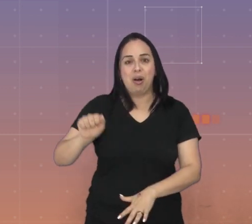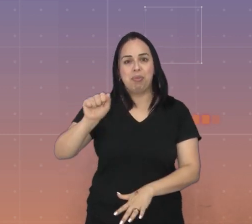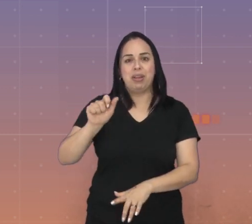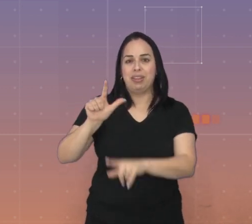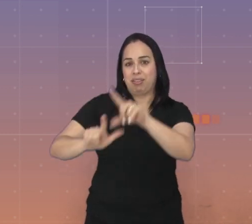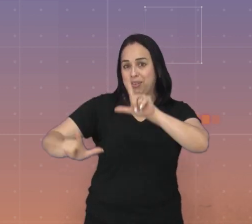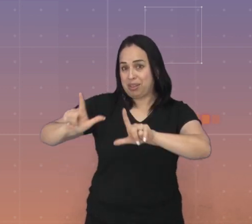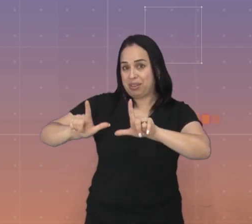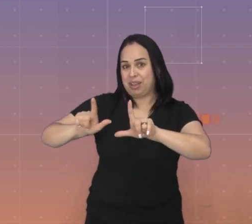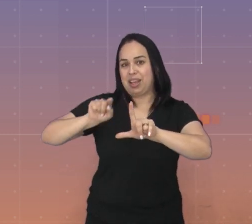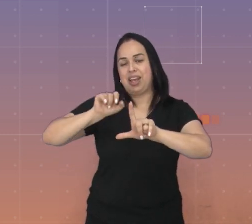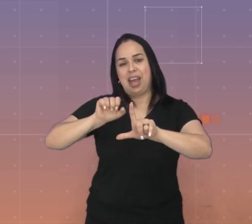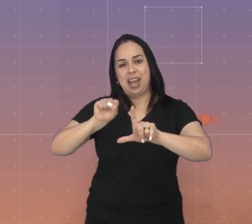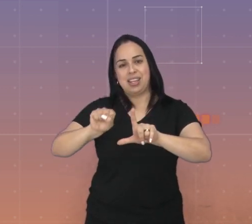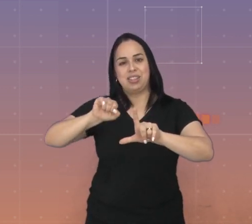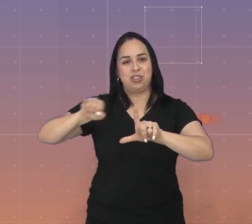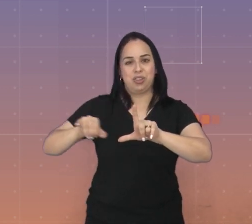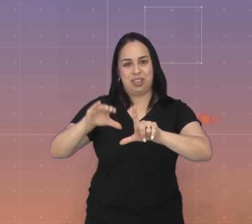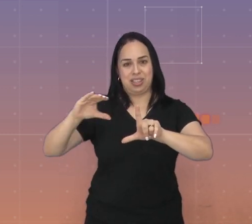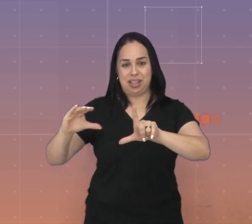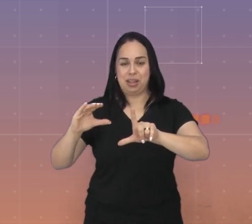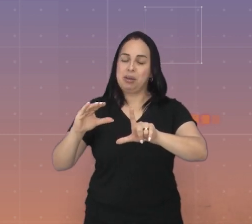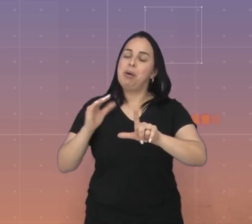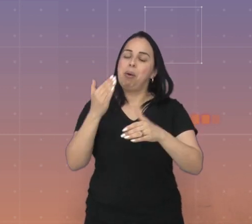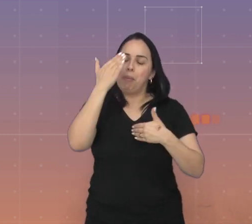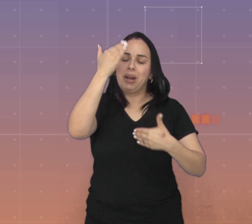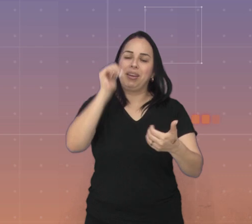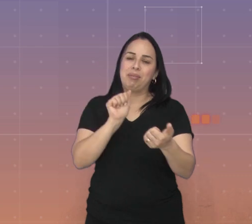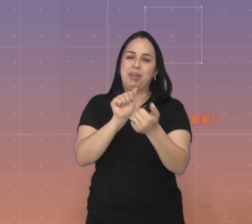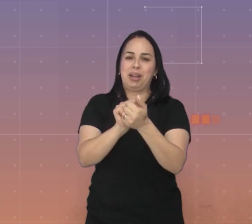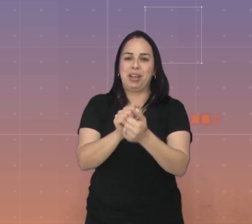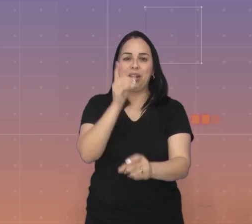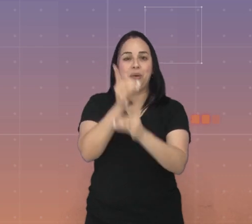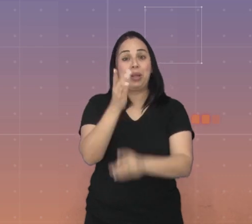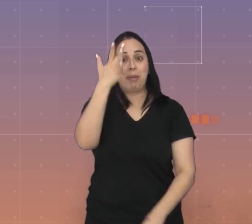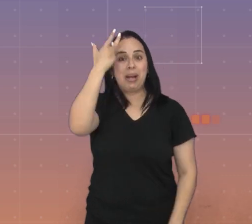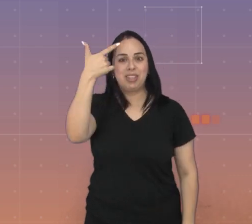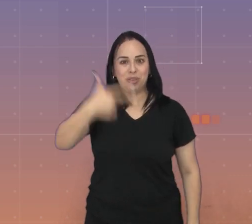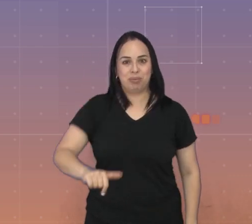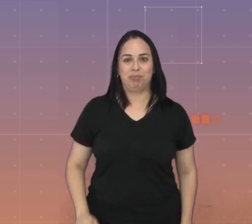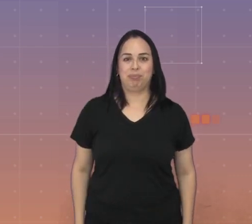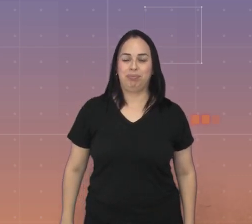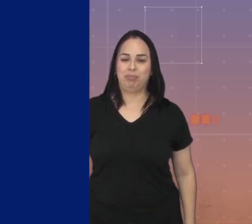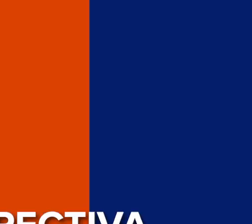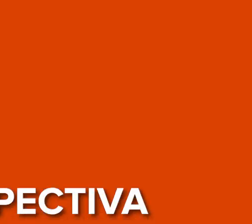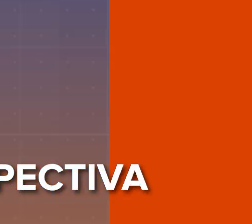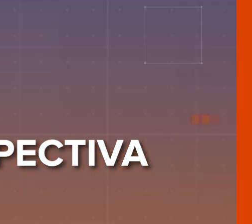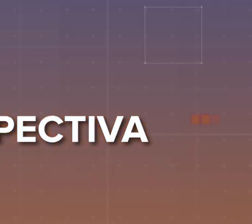o @TV Câmara SJC. Obrigado pela sua companhia e a gente se encontra amanhã.